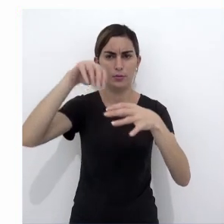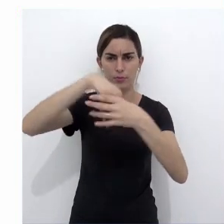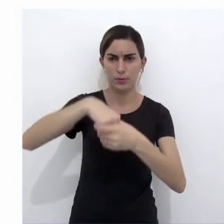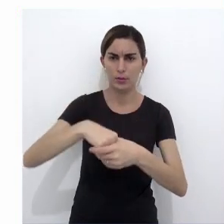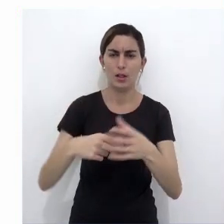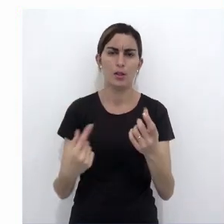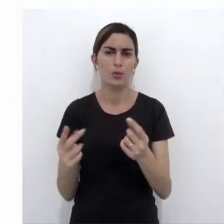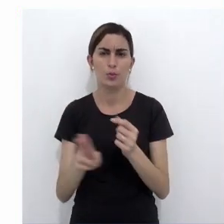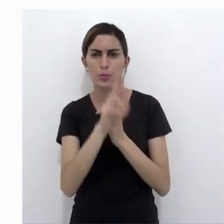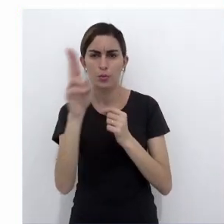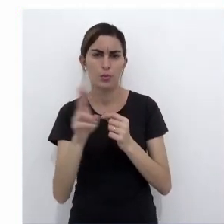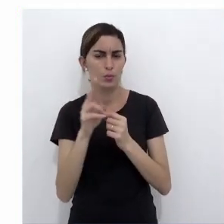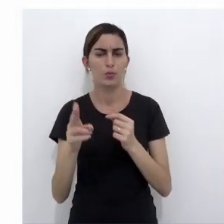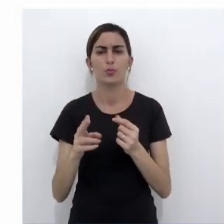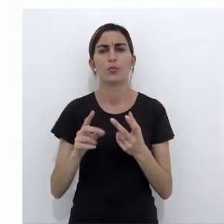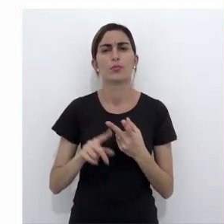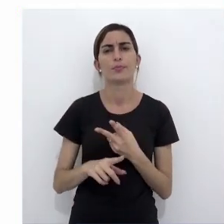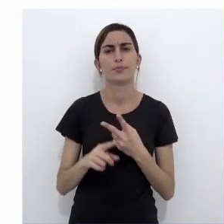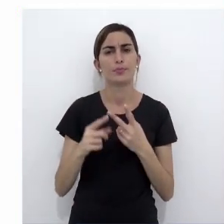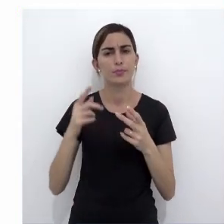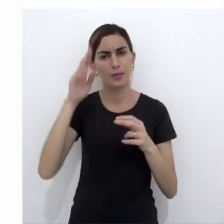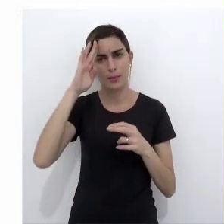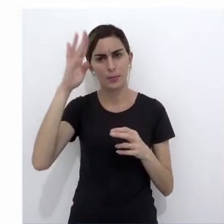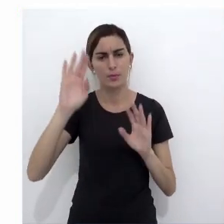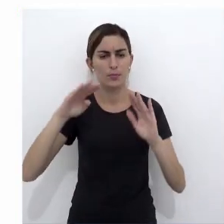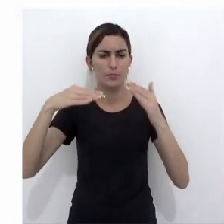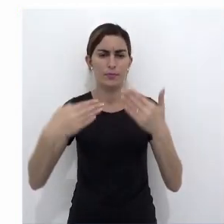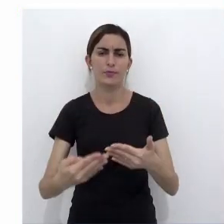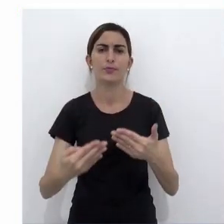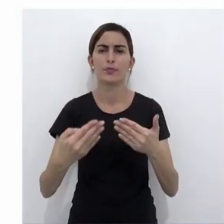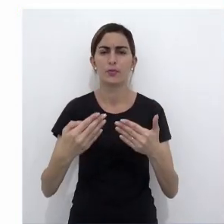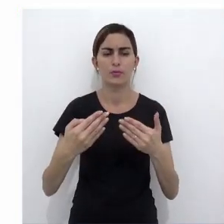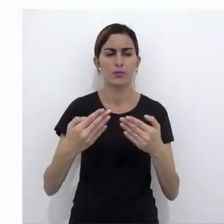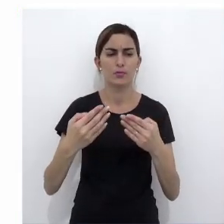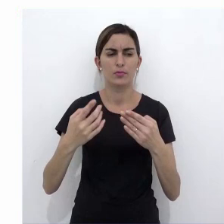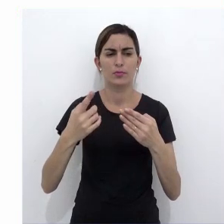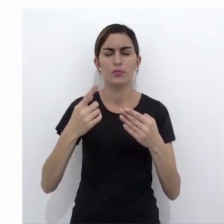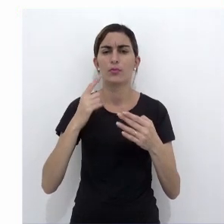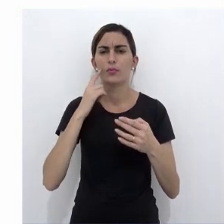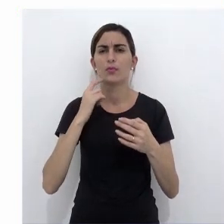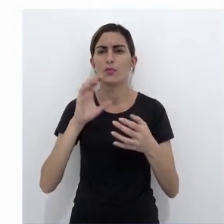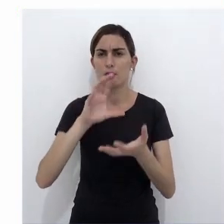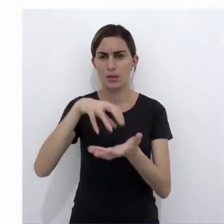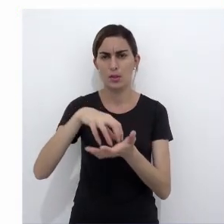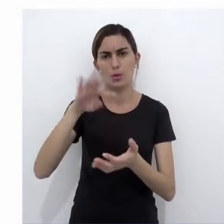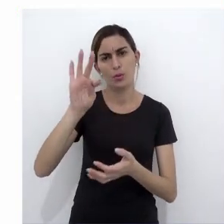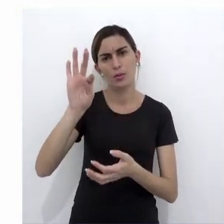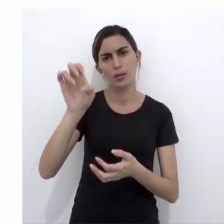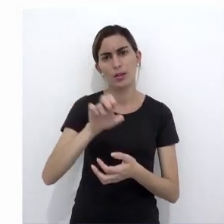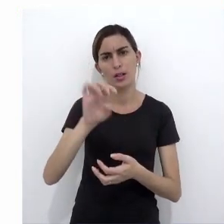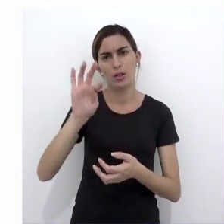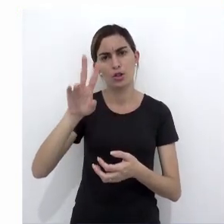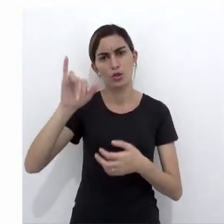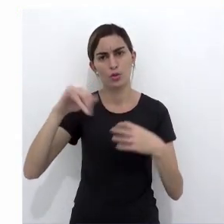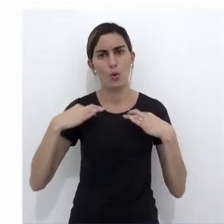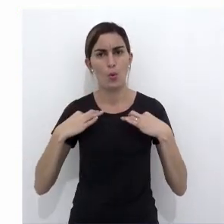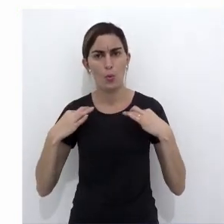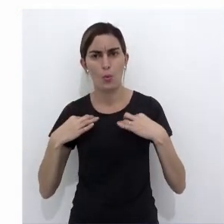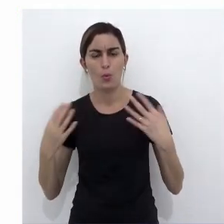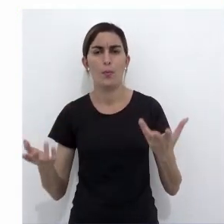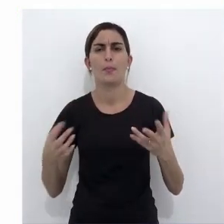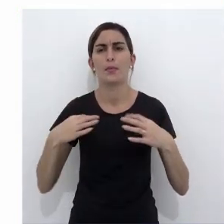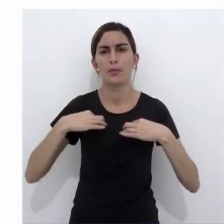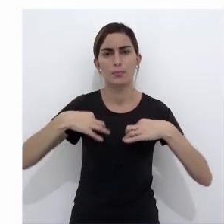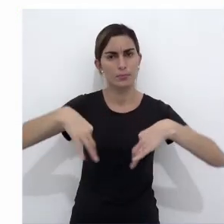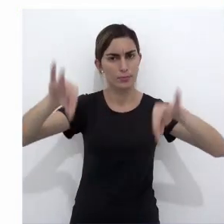consumo não duráveis, principalmente voltado para o setor têxtil, ou seja, a produção de tecido,